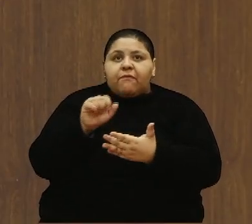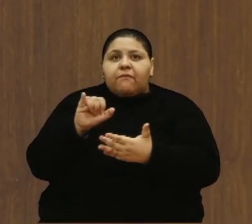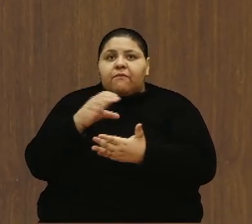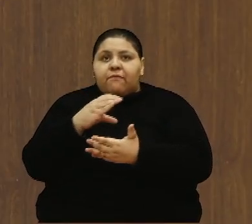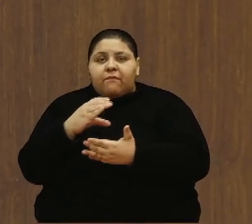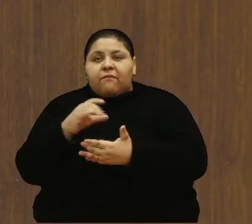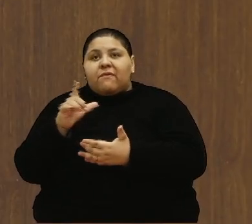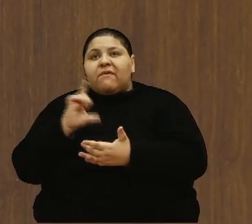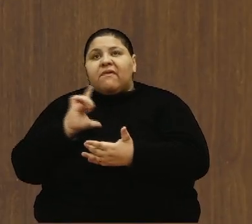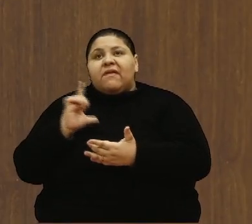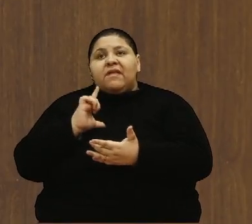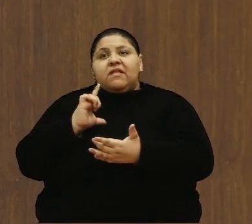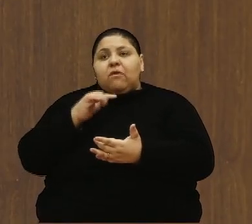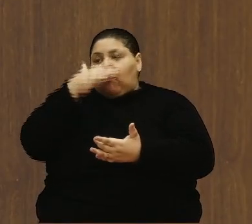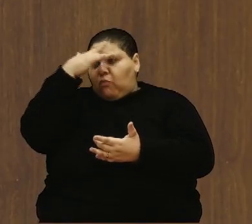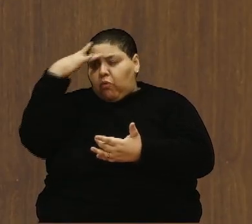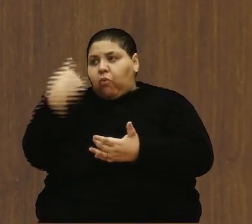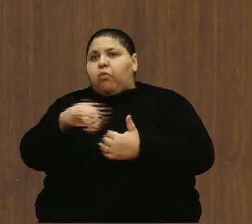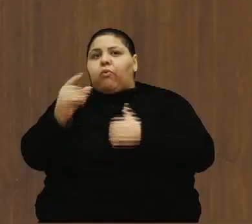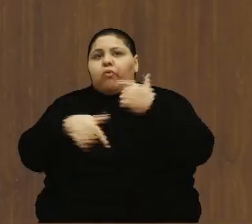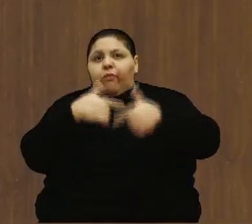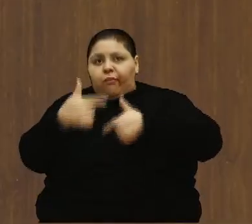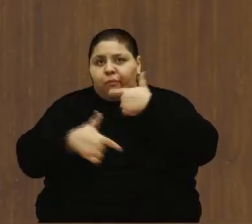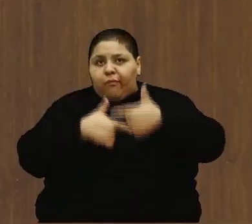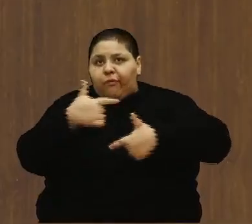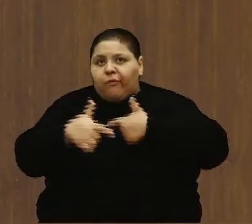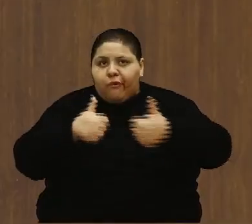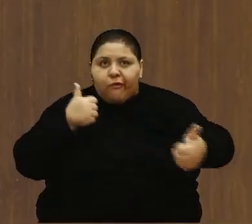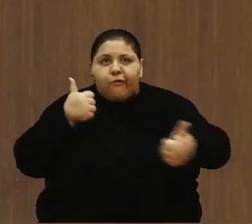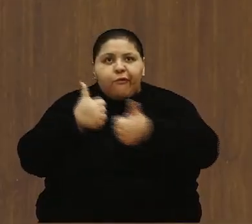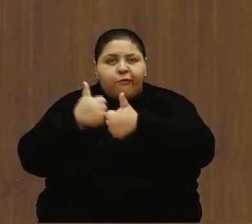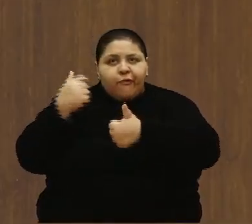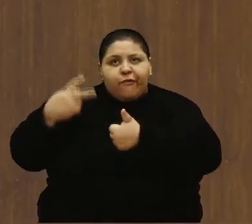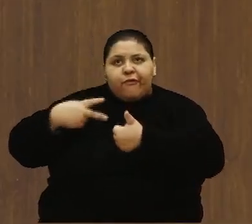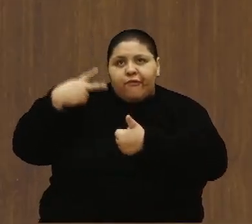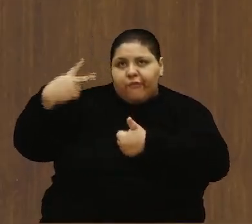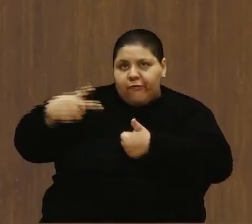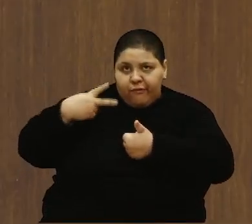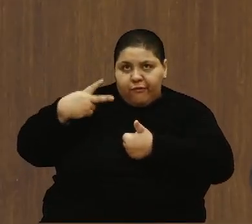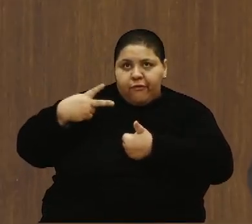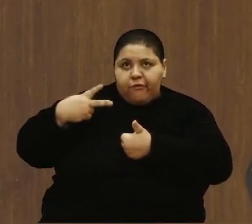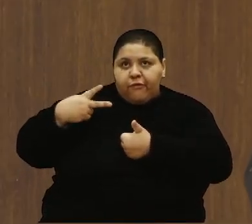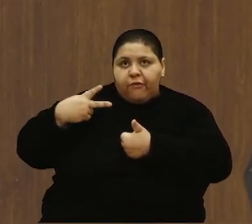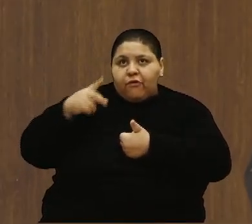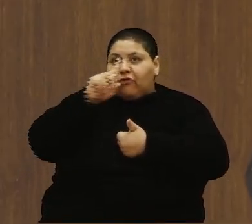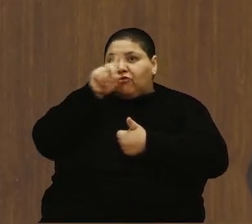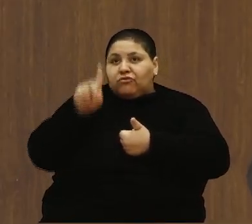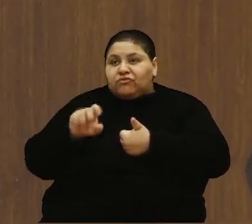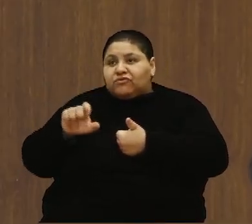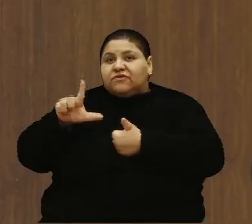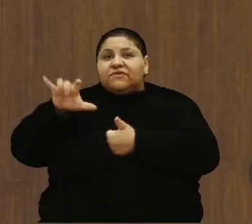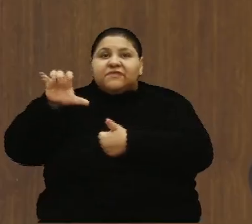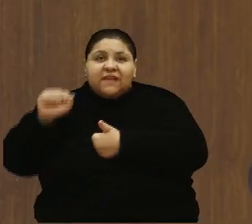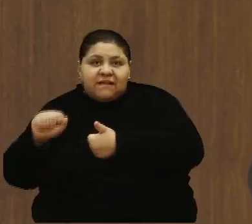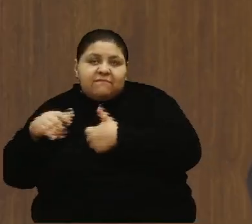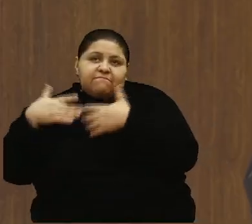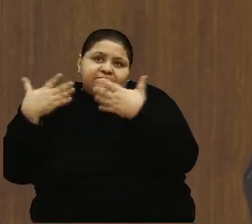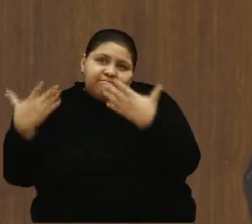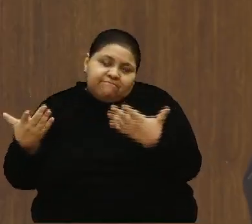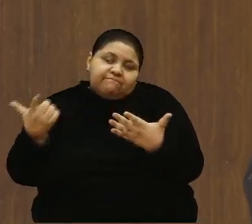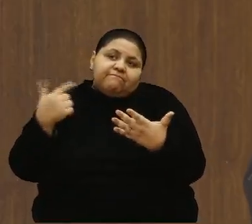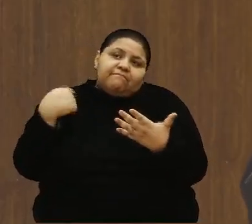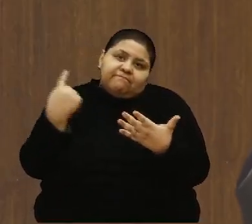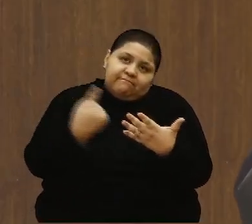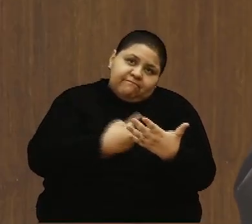assim, eles estão correndo bastante, que é ali próximo, vereador ali do Zélia, né? Então, para nós,